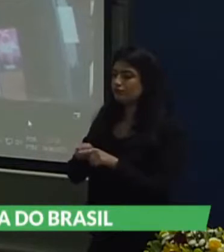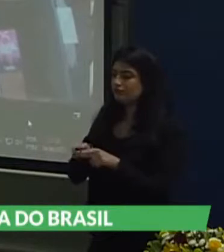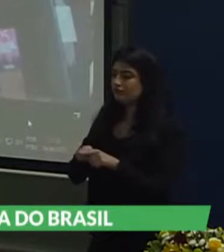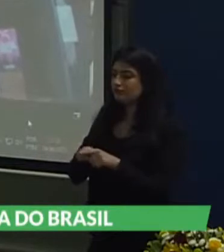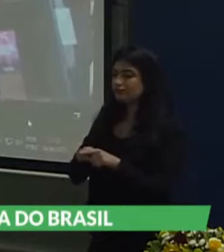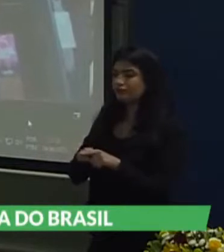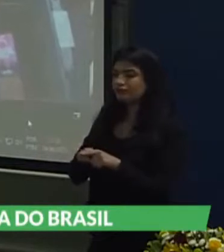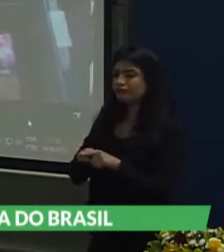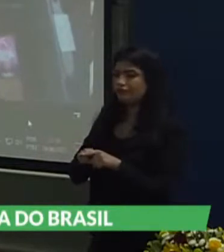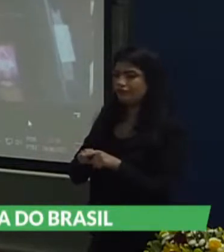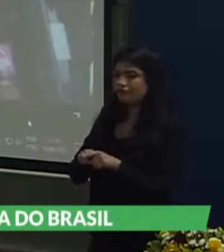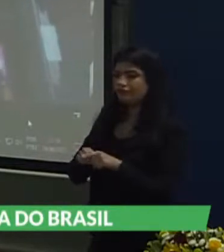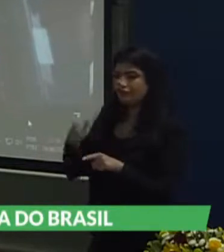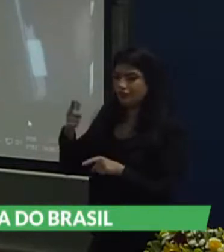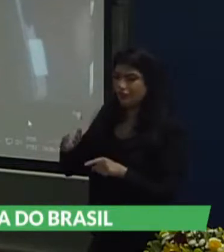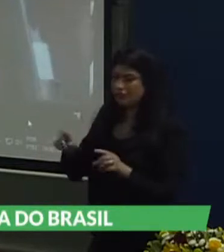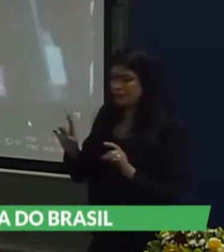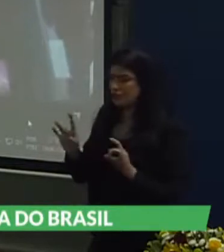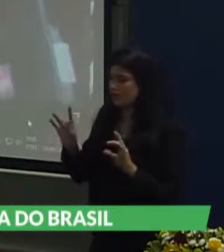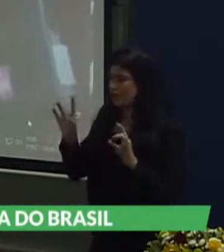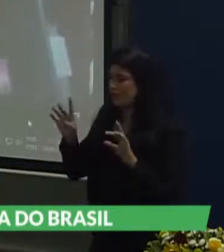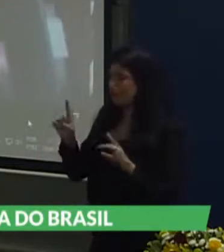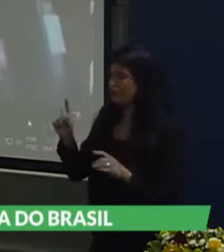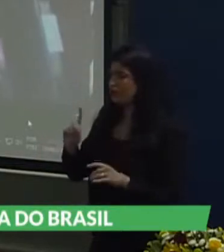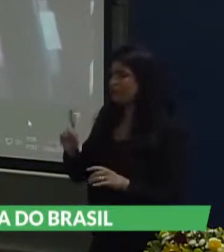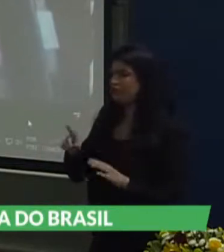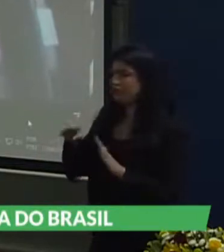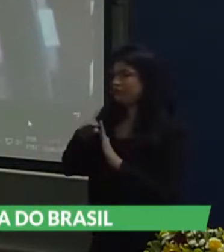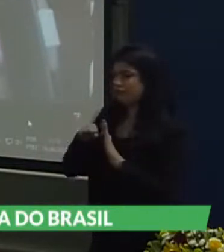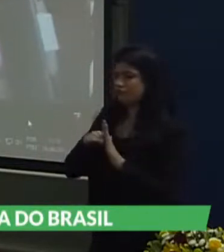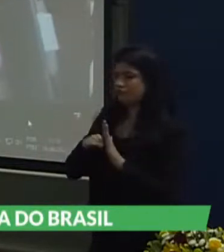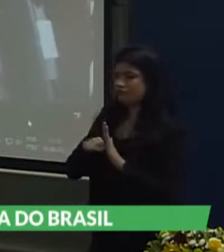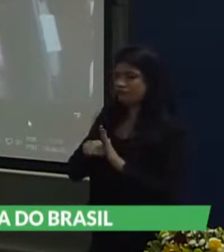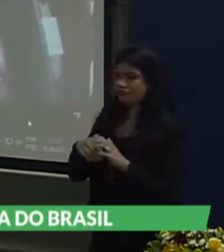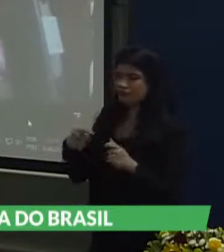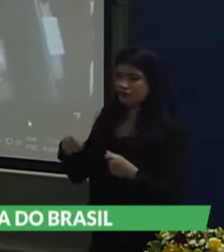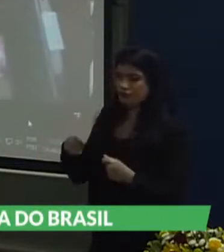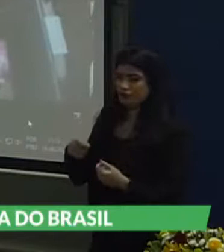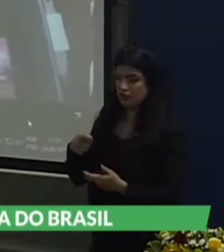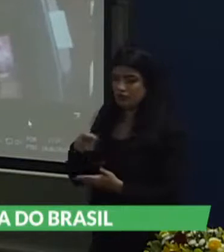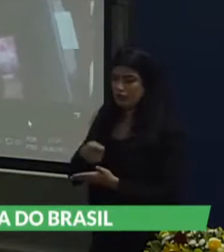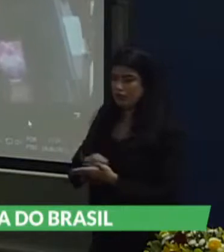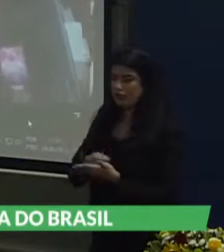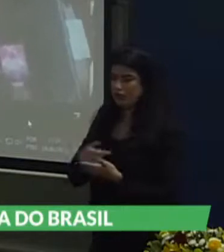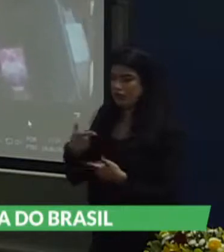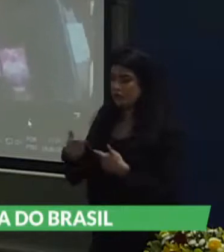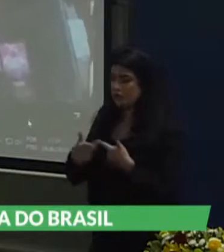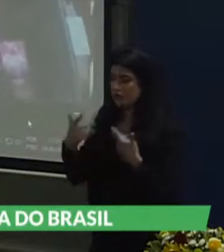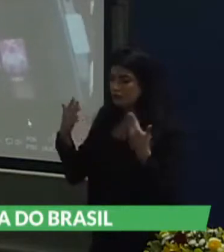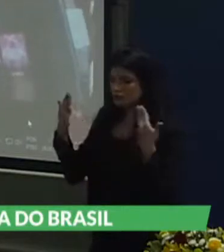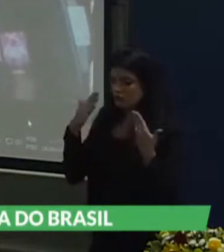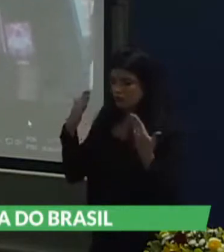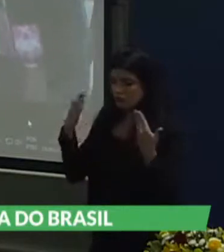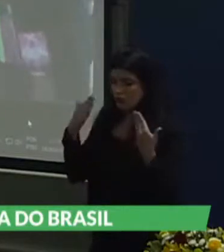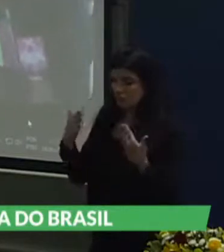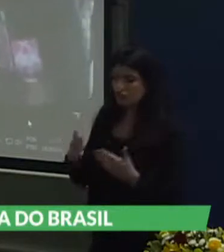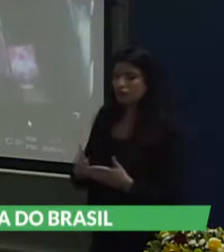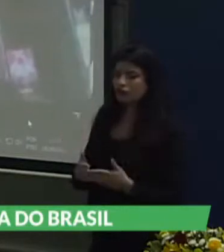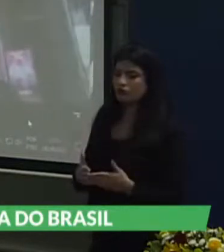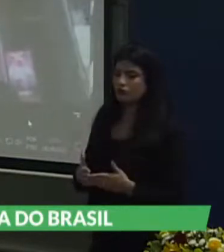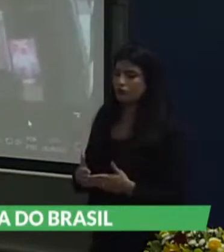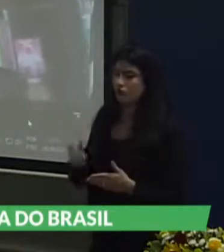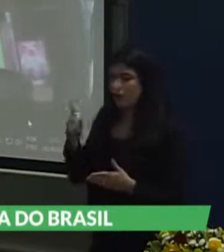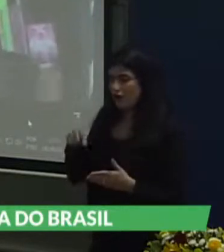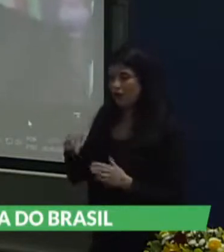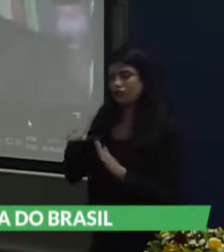Não é mais um privilégio daqueles que têm recursos para pagar os serviços psicológicos,